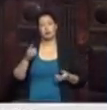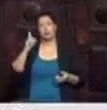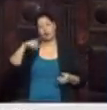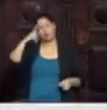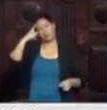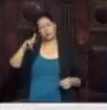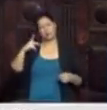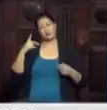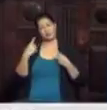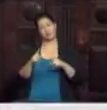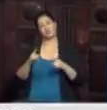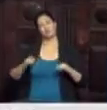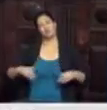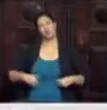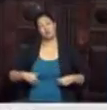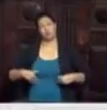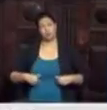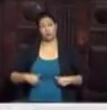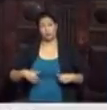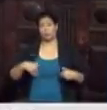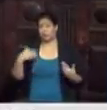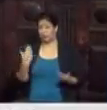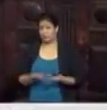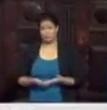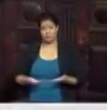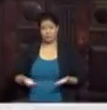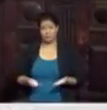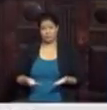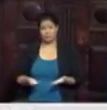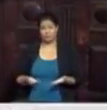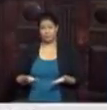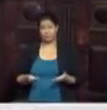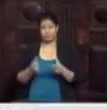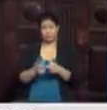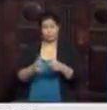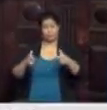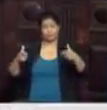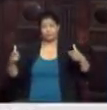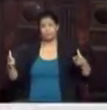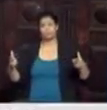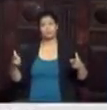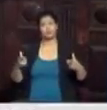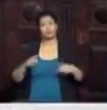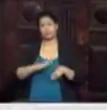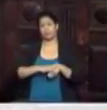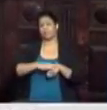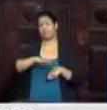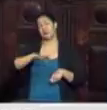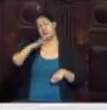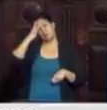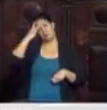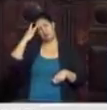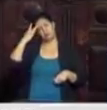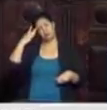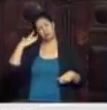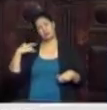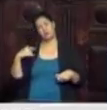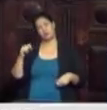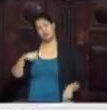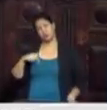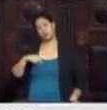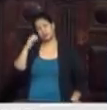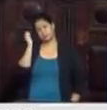a fome, que ainda hoje alcança parcela expressiva do nosso